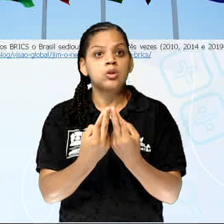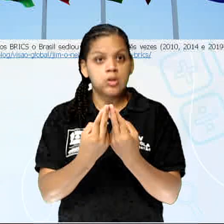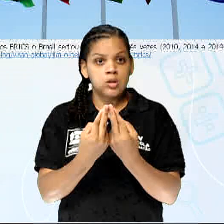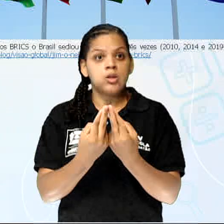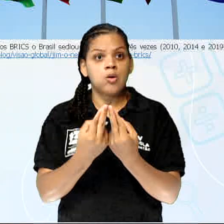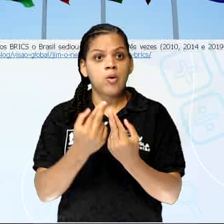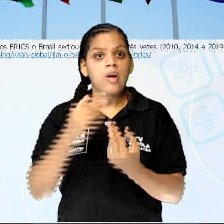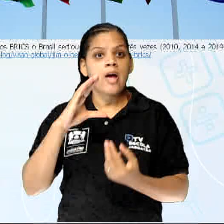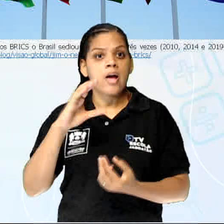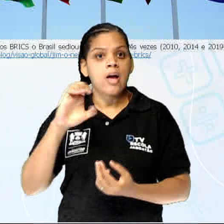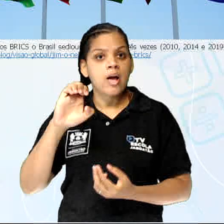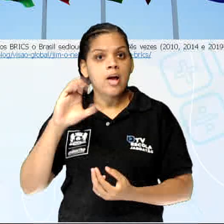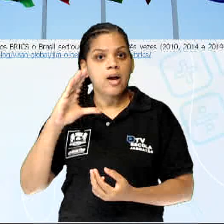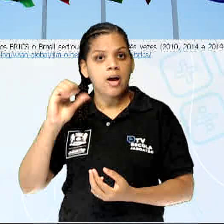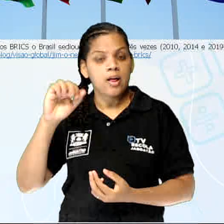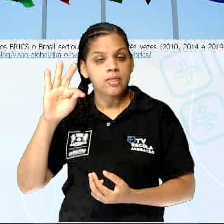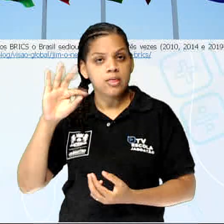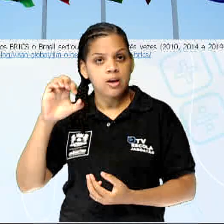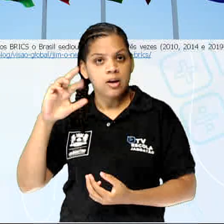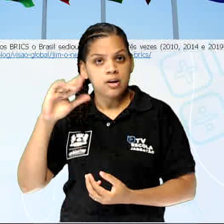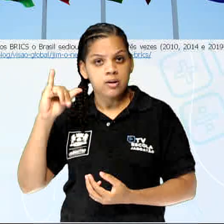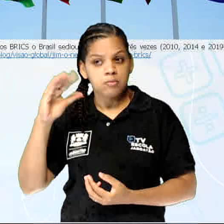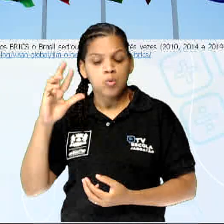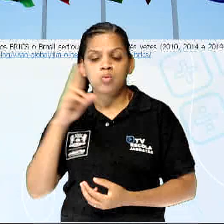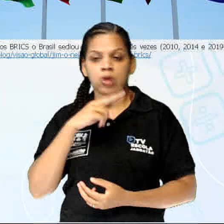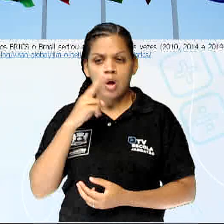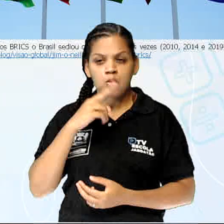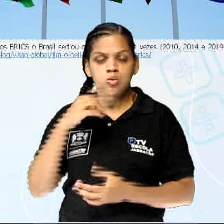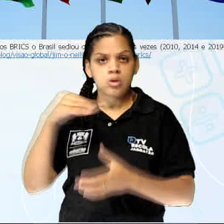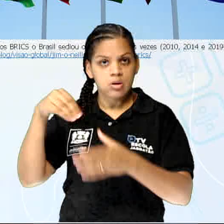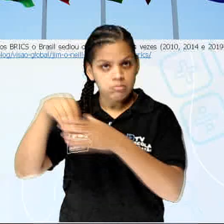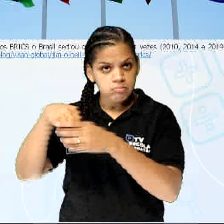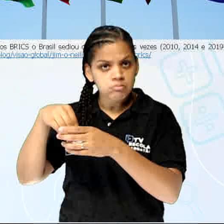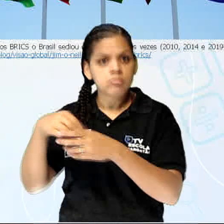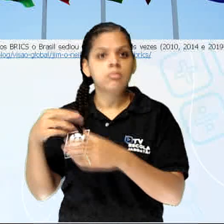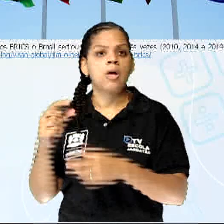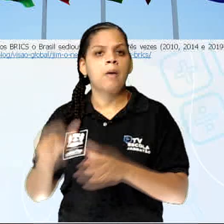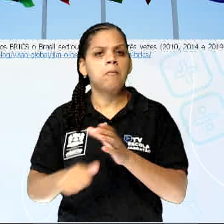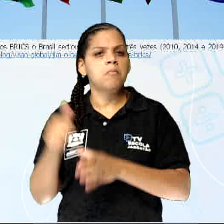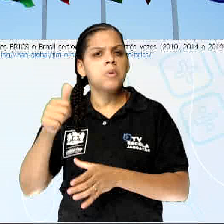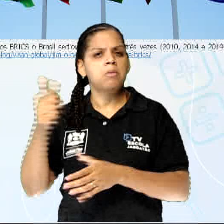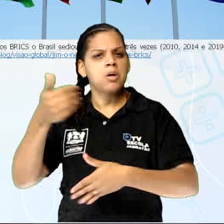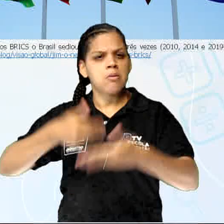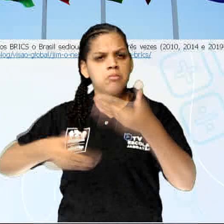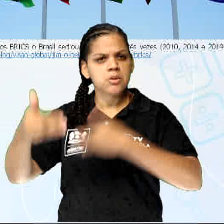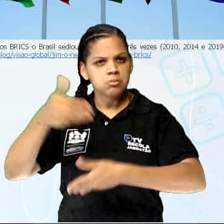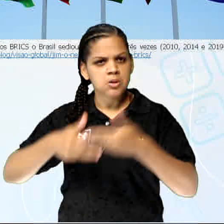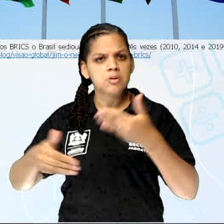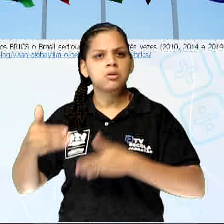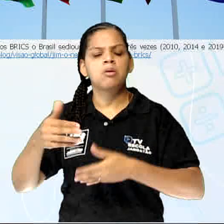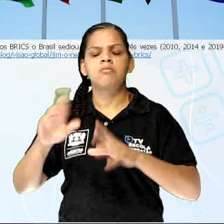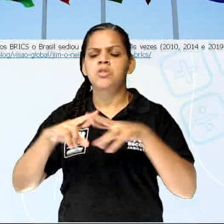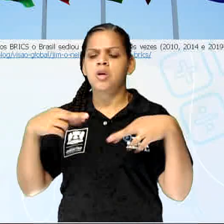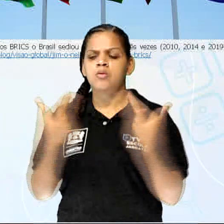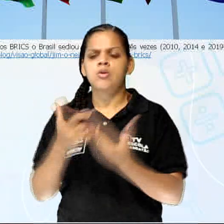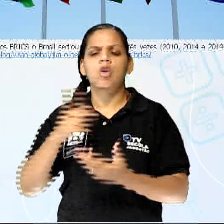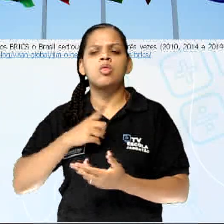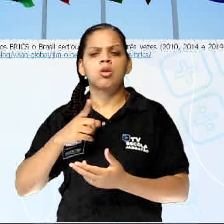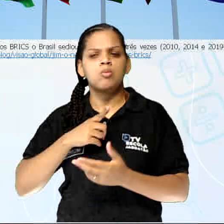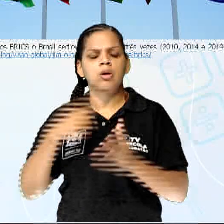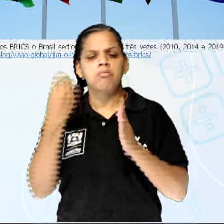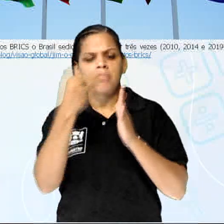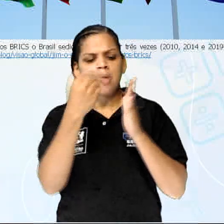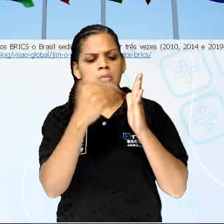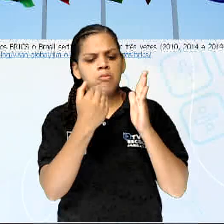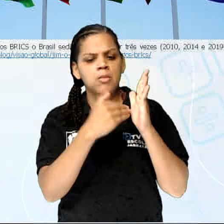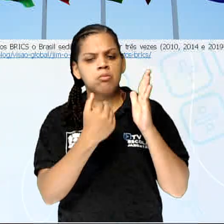Ekaterimburgo, na Rússia, para a sua primeira participação. Nestas reuniões de cúpulas são discutidas temáticas de cooperação